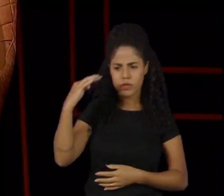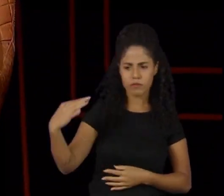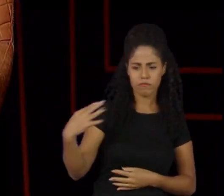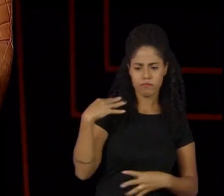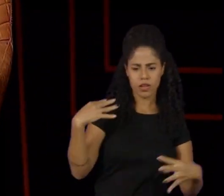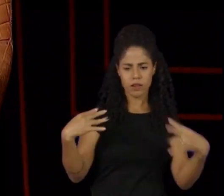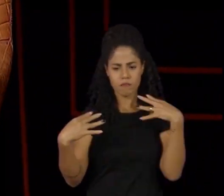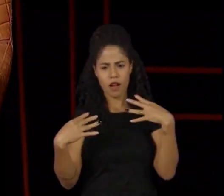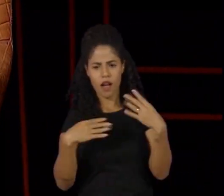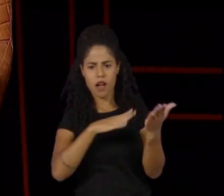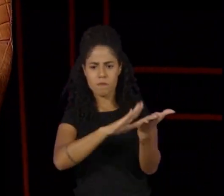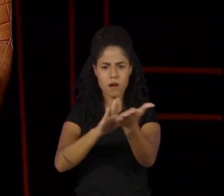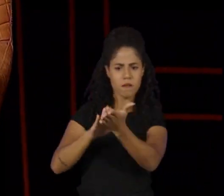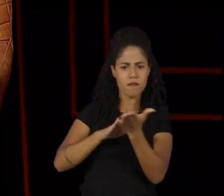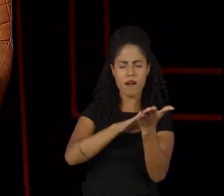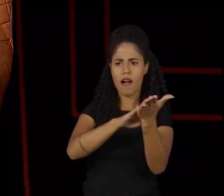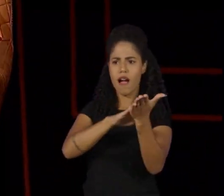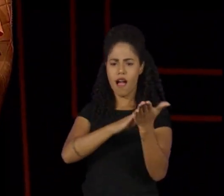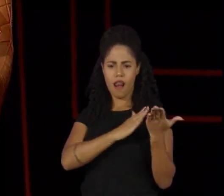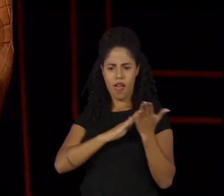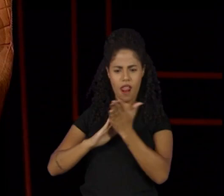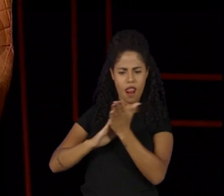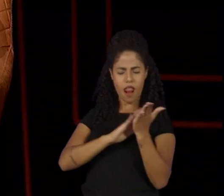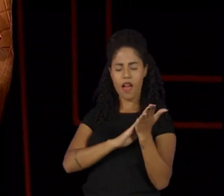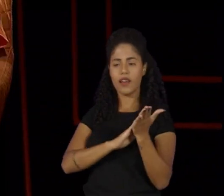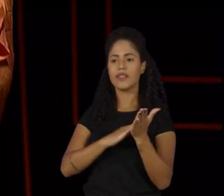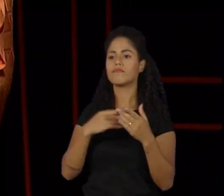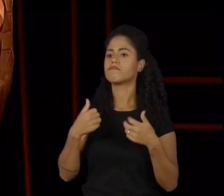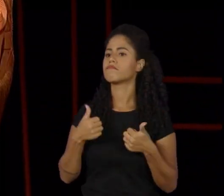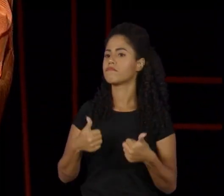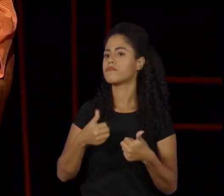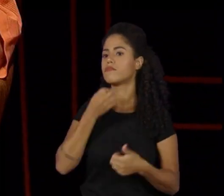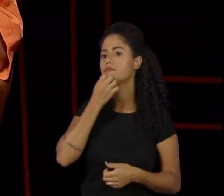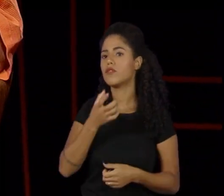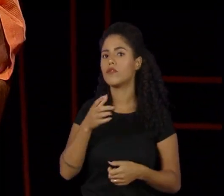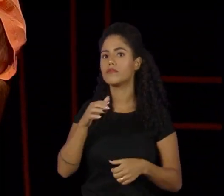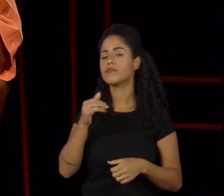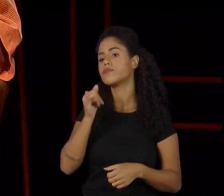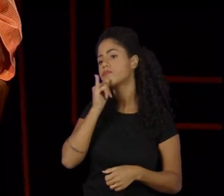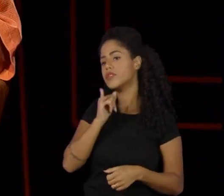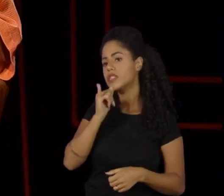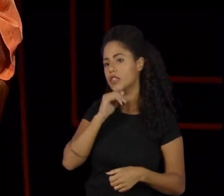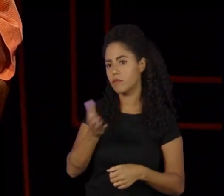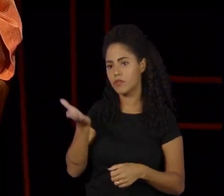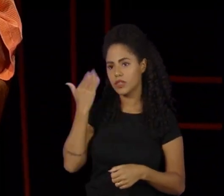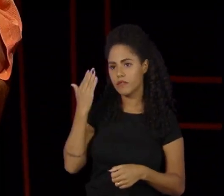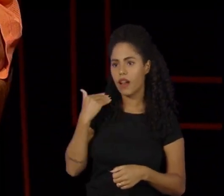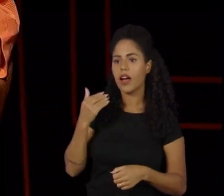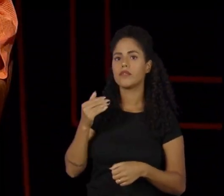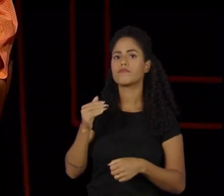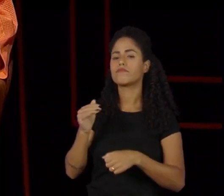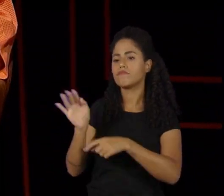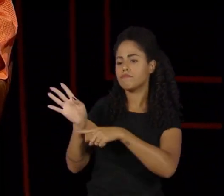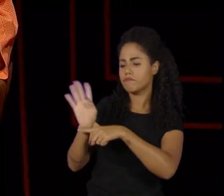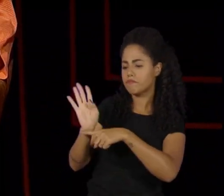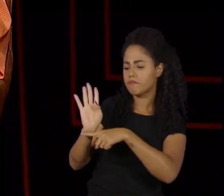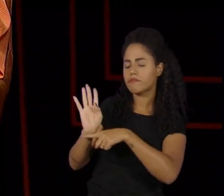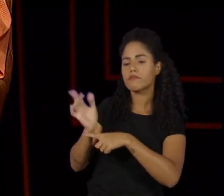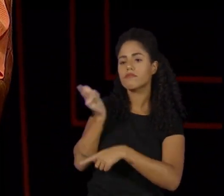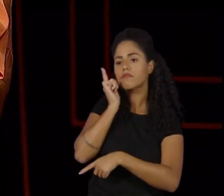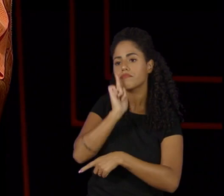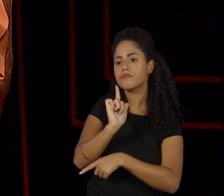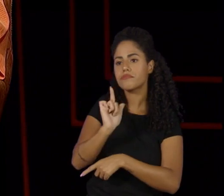teu trabalho, da coisa que você quer fazer, por exemplo, você vai fazer um Tchekov, se você conseguiu